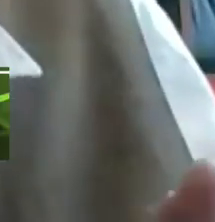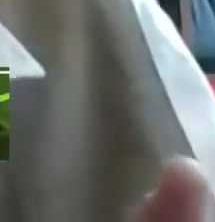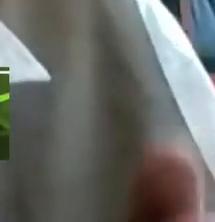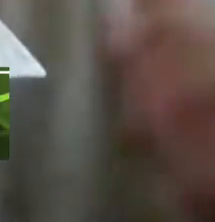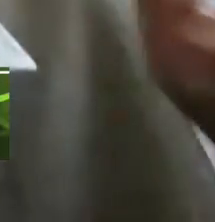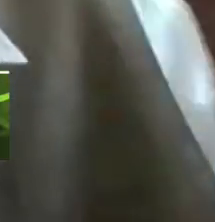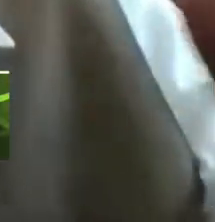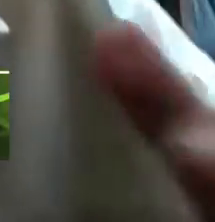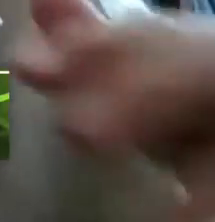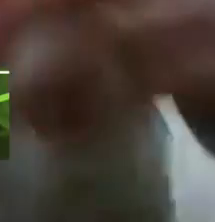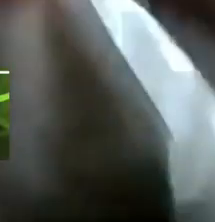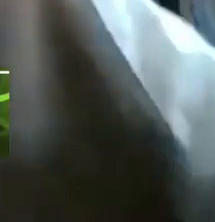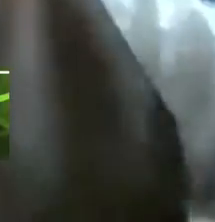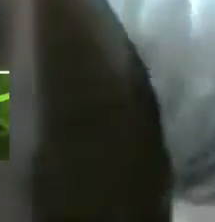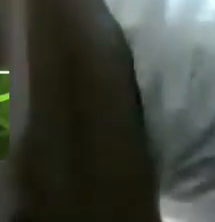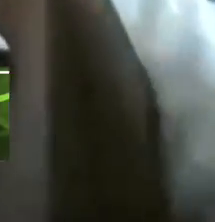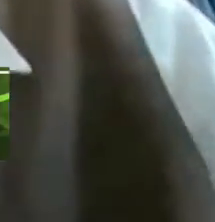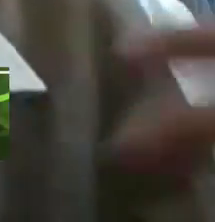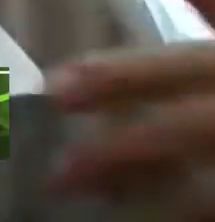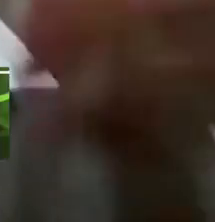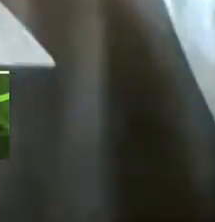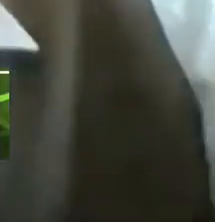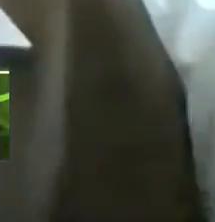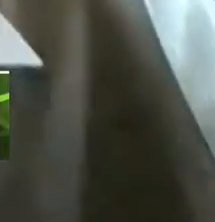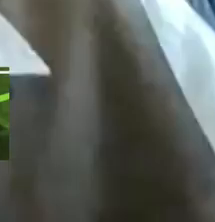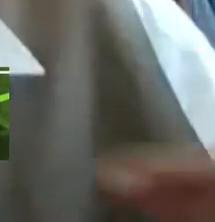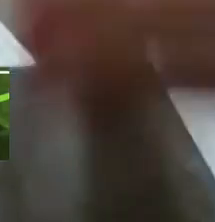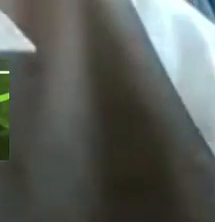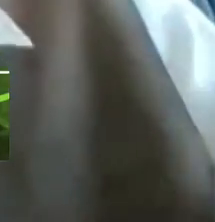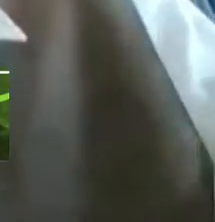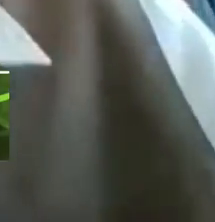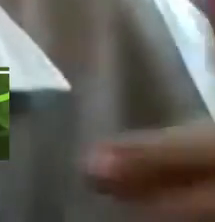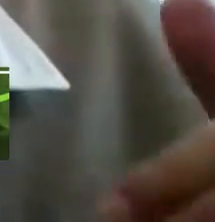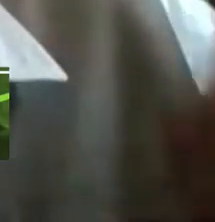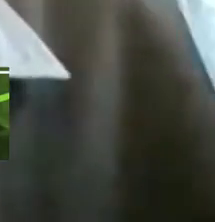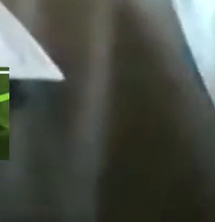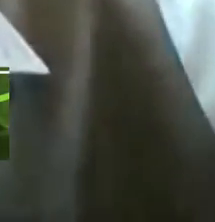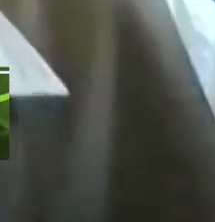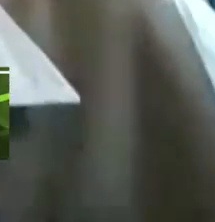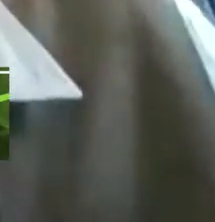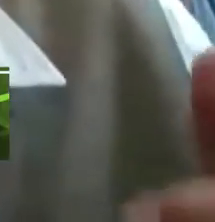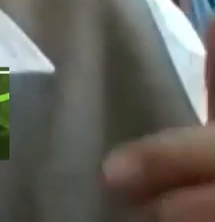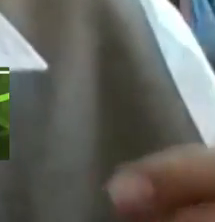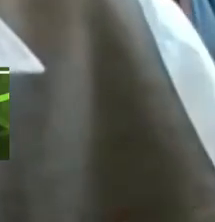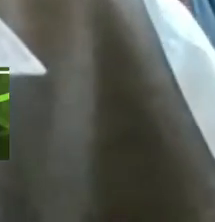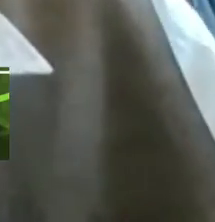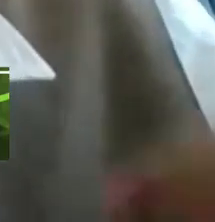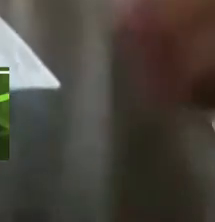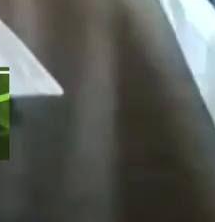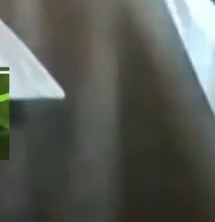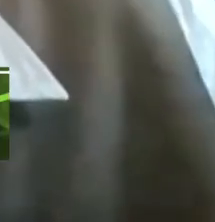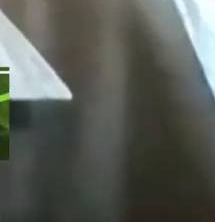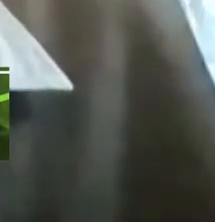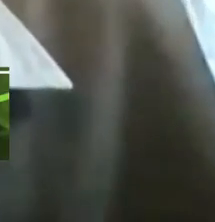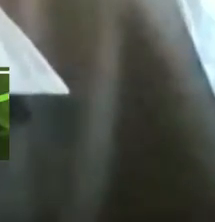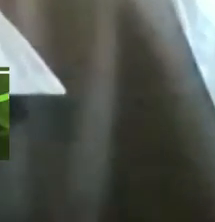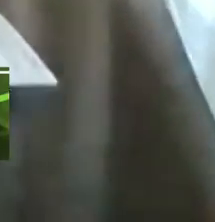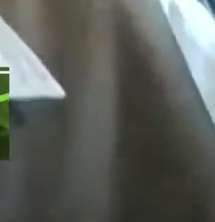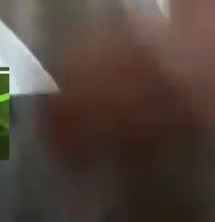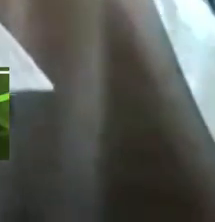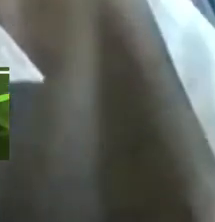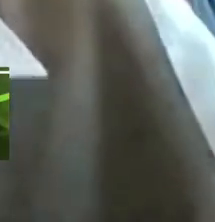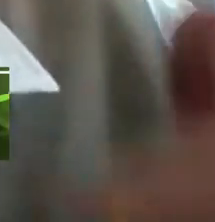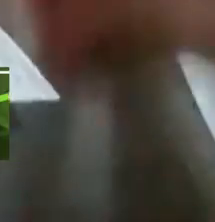das universidades e tem que também ser a base de um programa que as forças democráticas hão de fazer um desenvolvimento